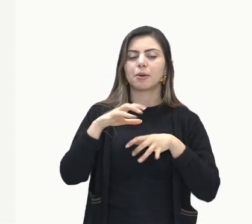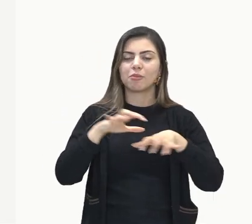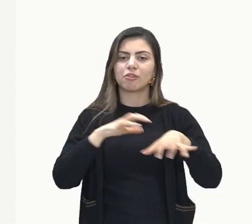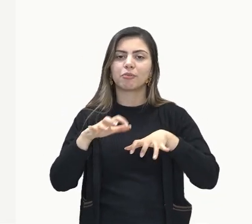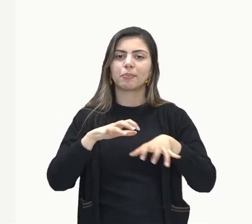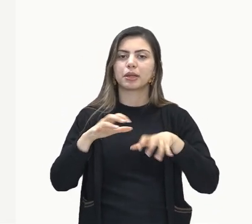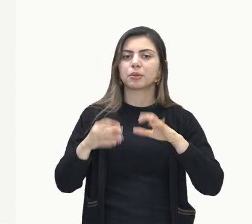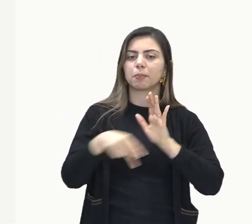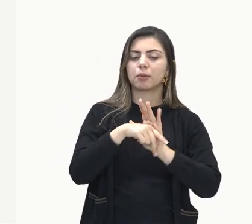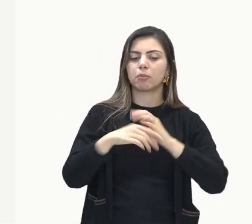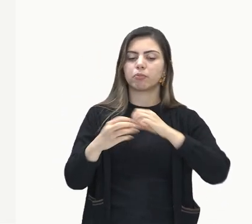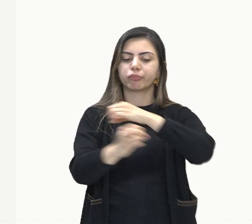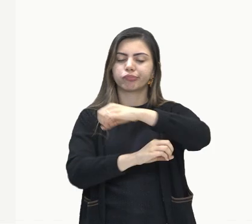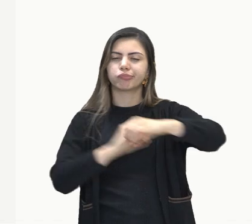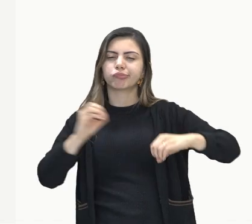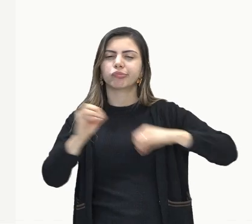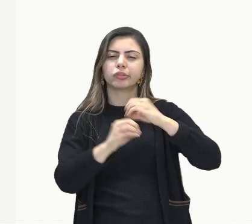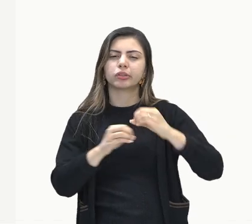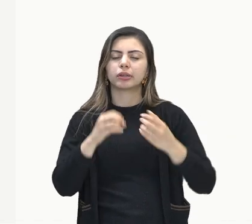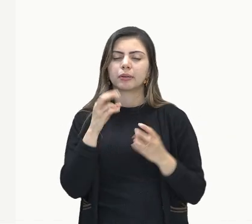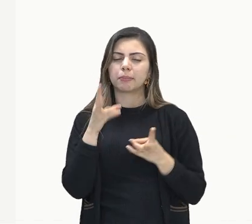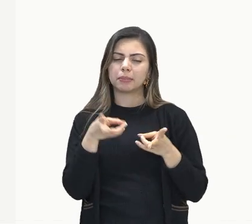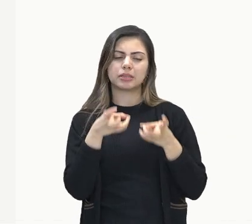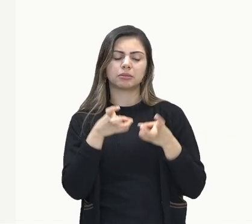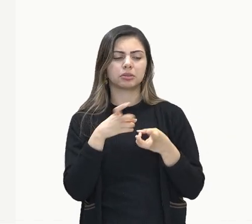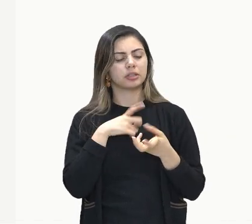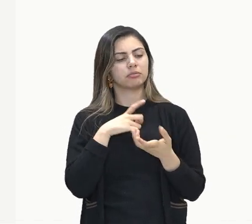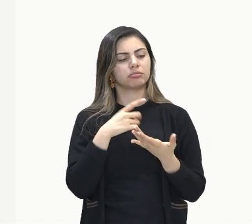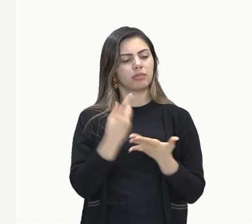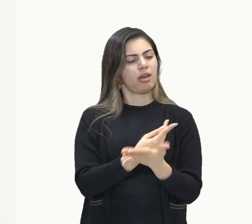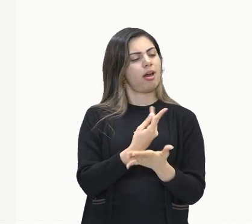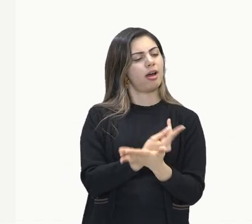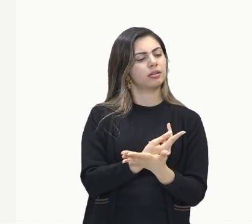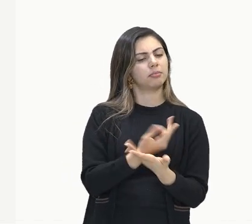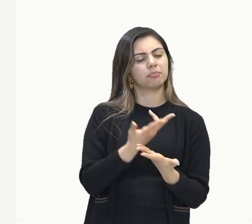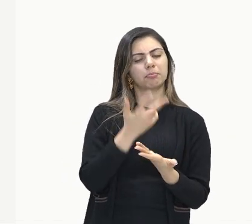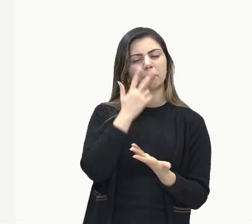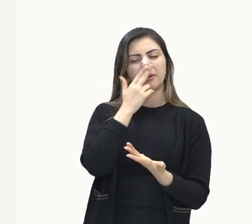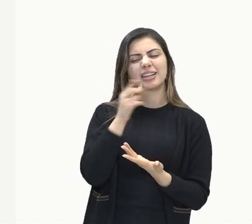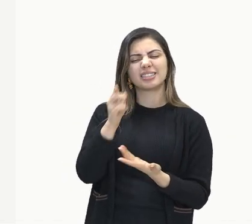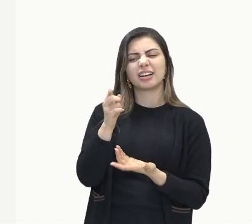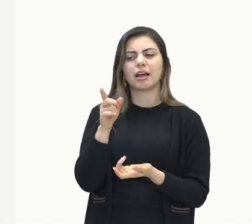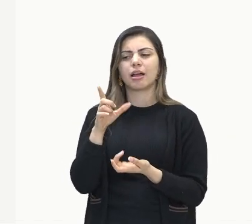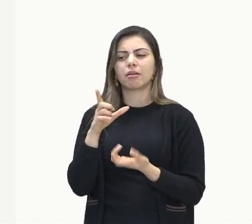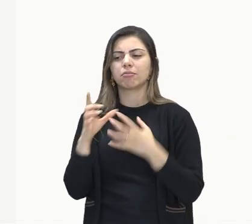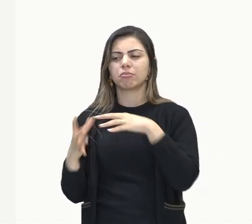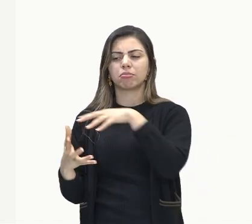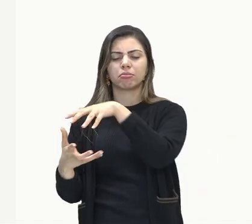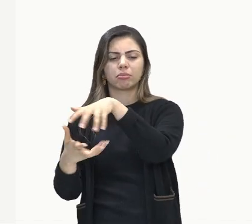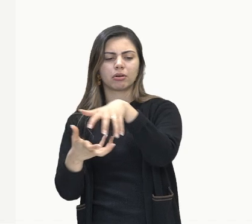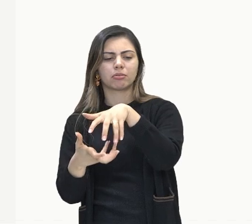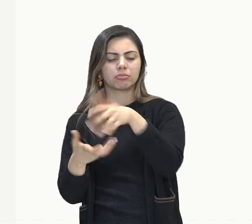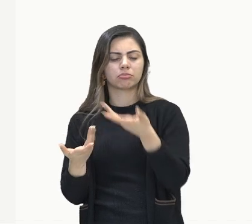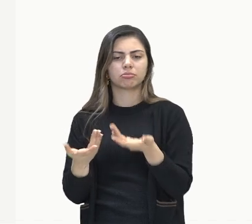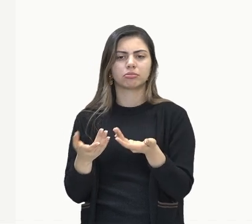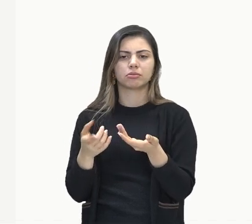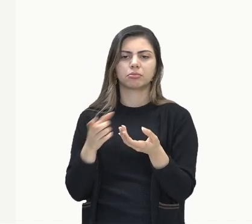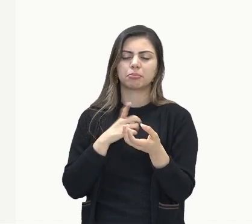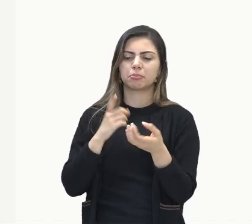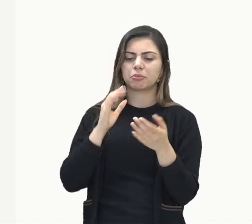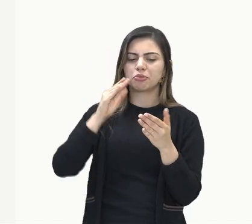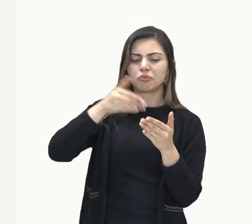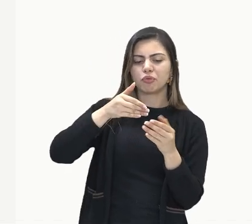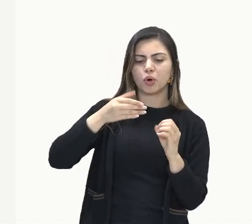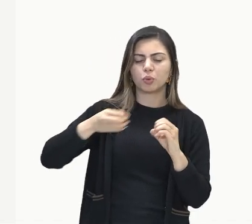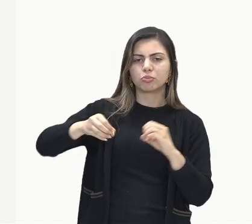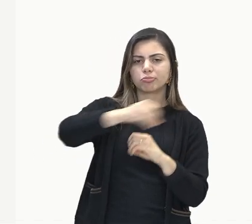planetas, eles encontraram algumas inconsistências, né? Tinha planetas que não giravam exatamente somente em torno da